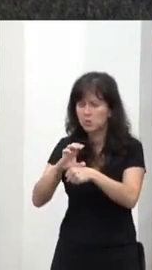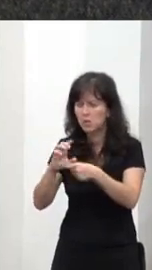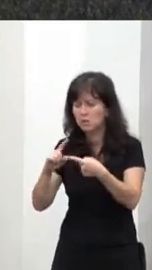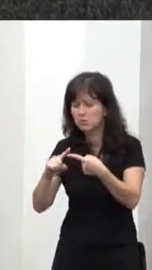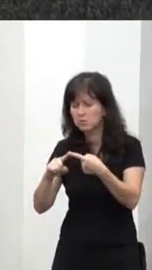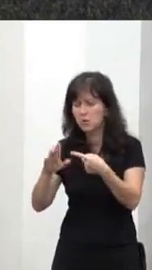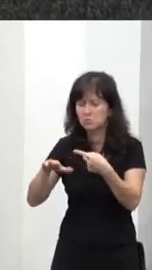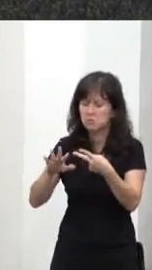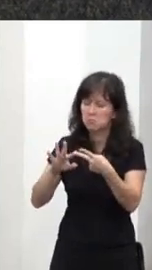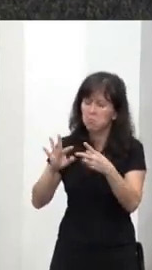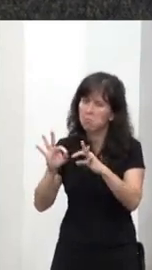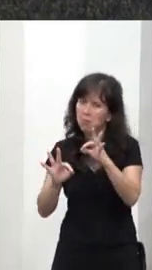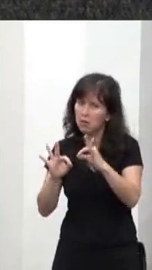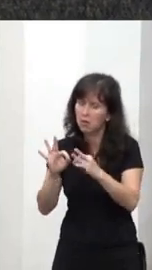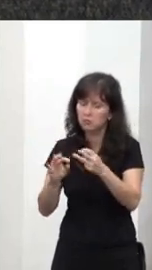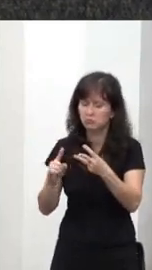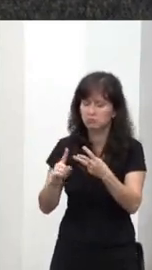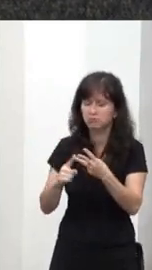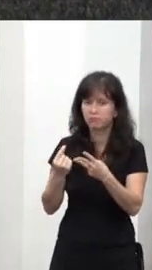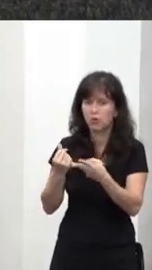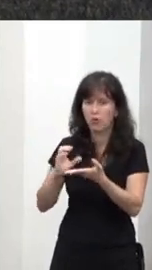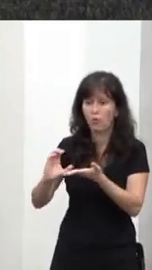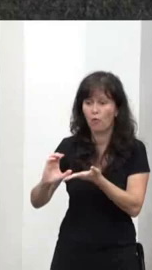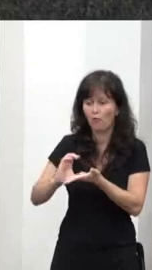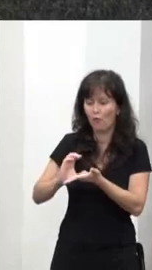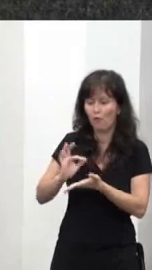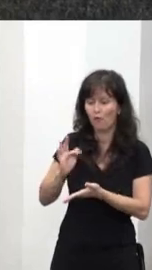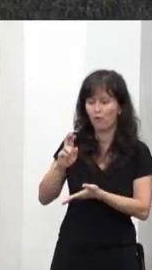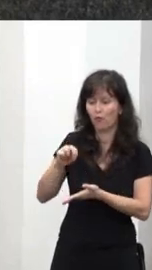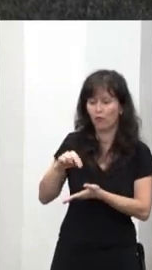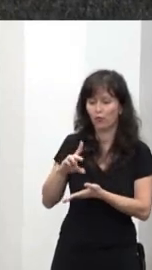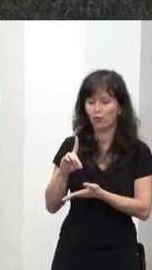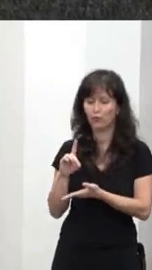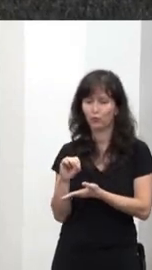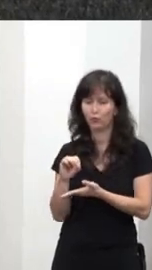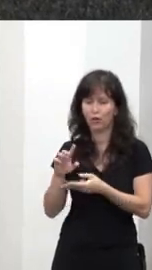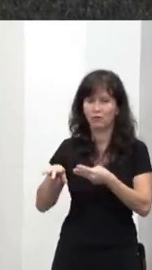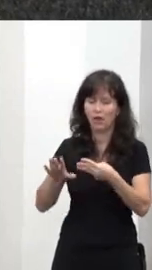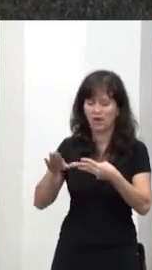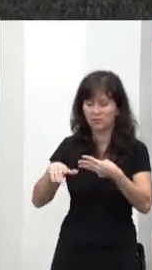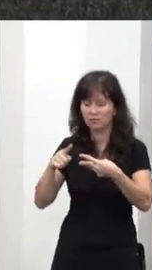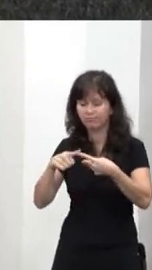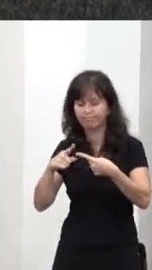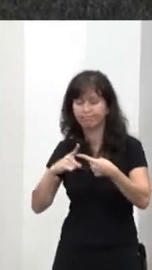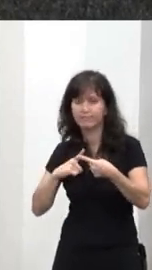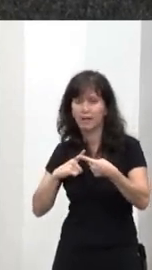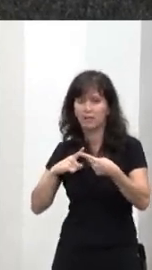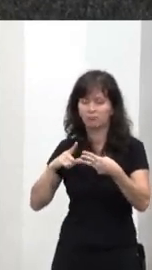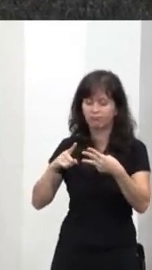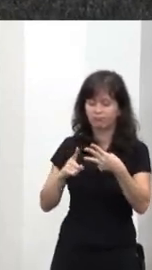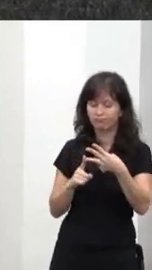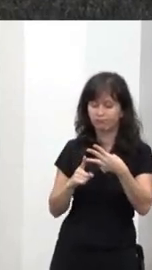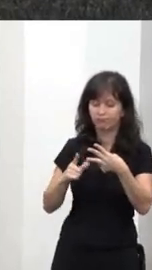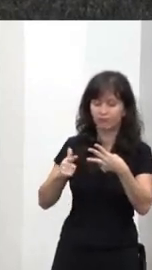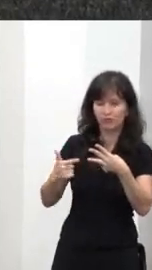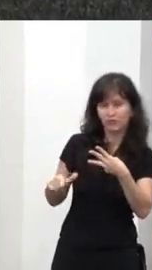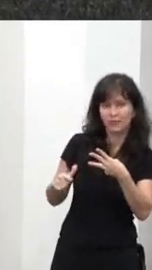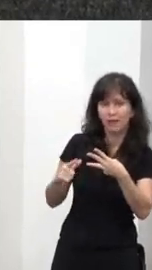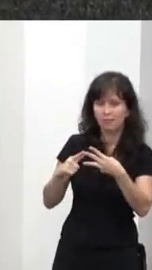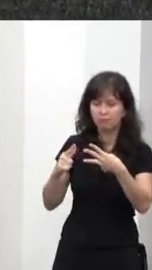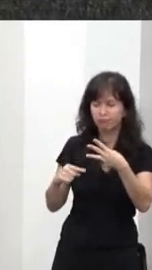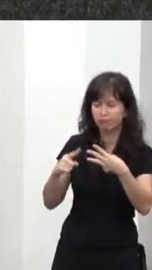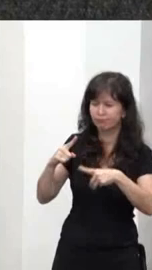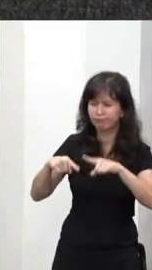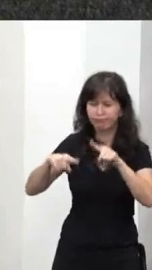vezes tem plano às vezes não tem plano e tem conselho Às vezes tem fundo às vezes não tem plano então quer dizer a necessidade